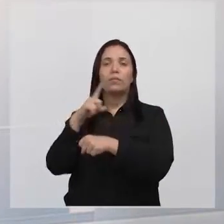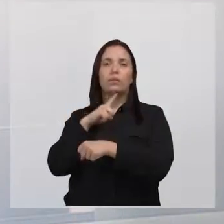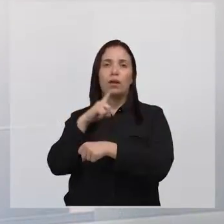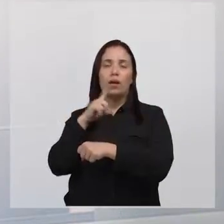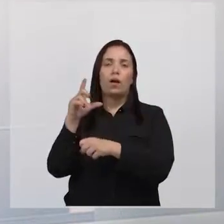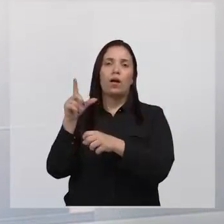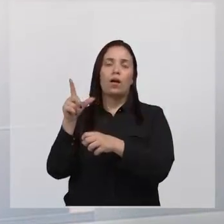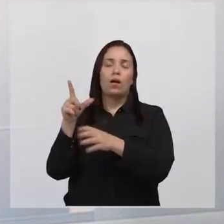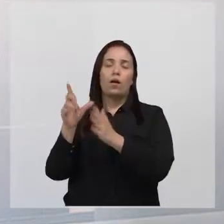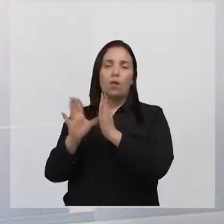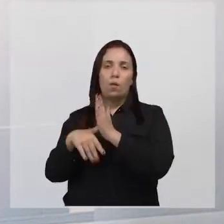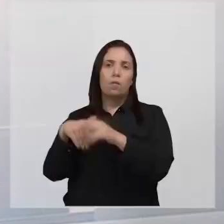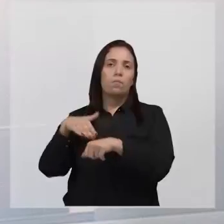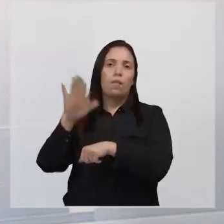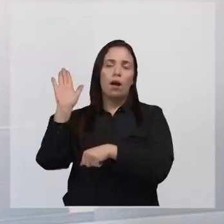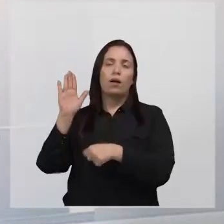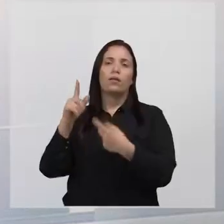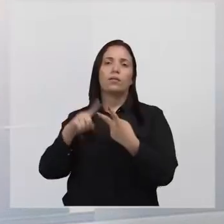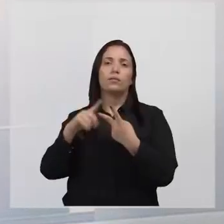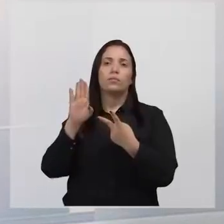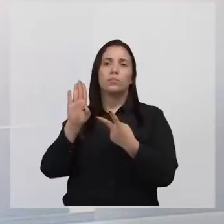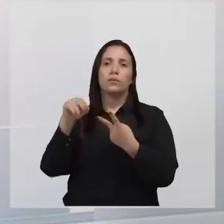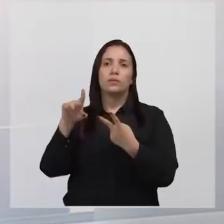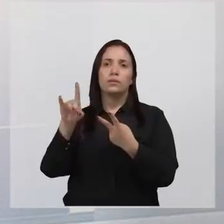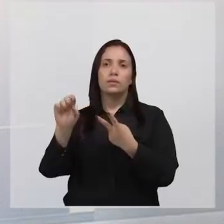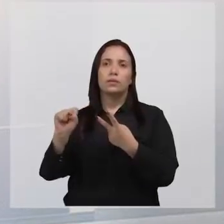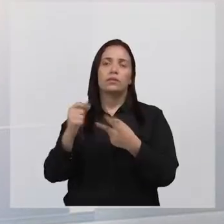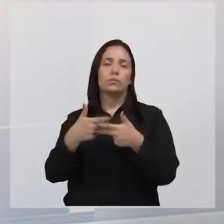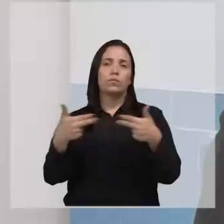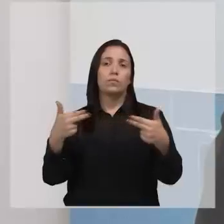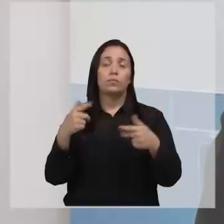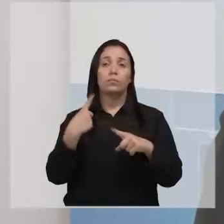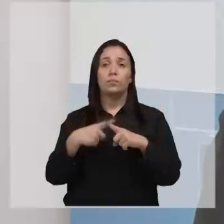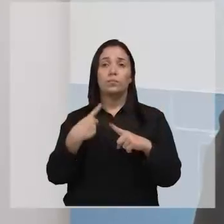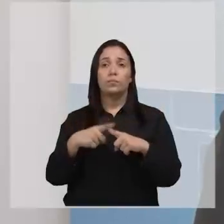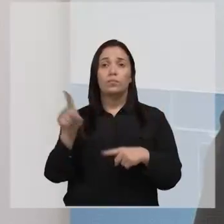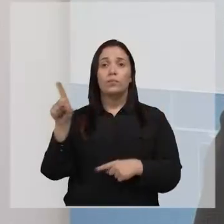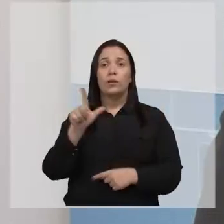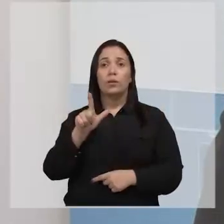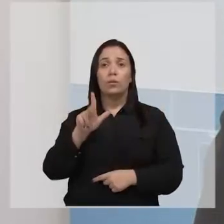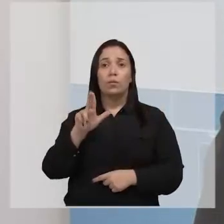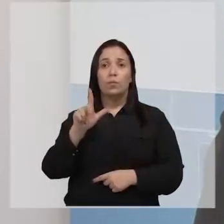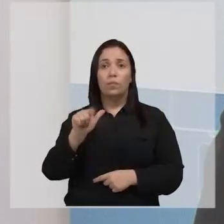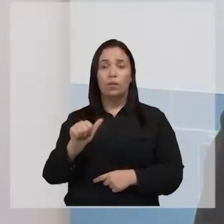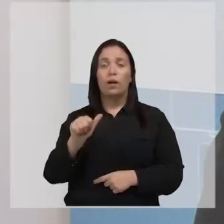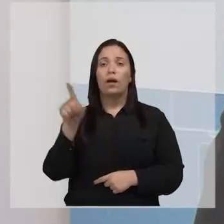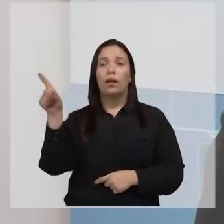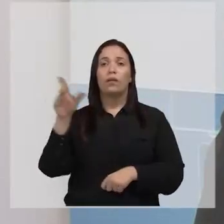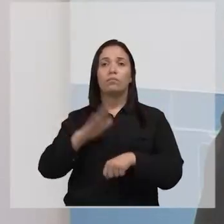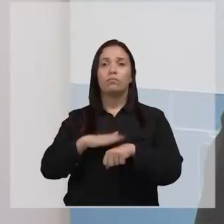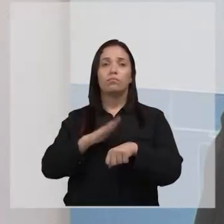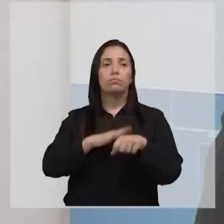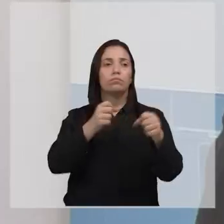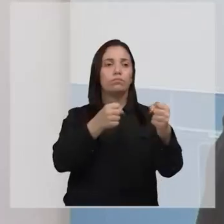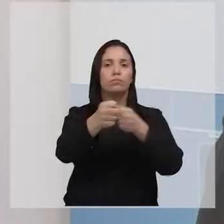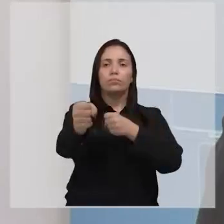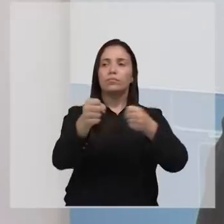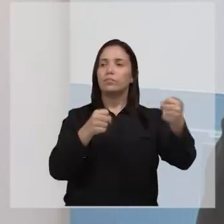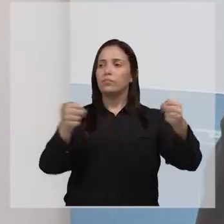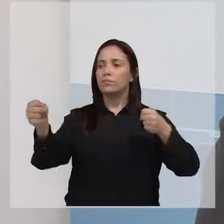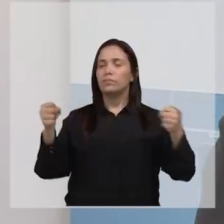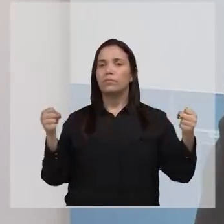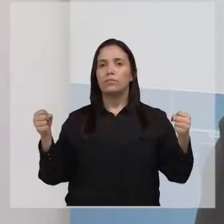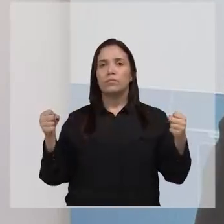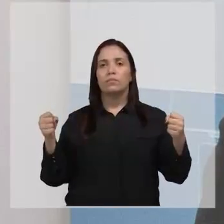um BNDES e outros órgãos federais. A diferença é que o Lula aparelhou o Estado. Né? O processo